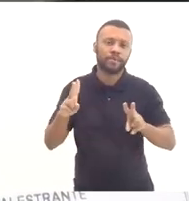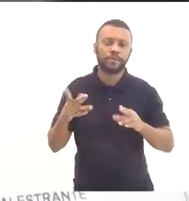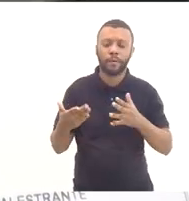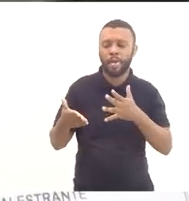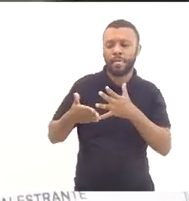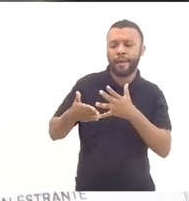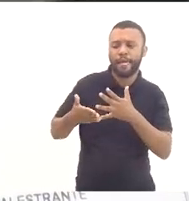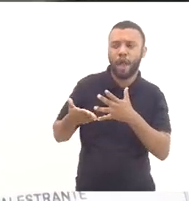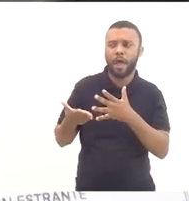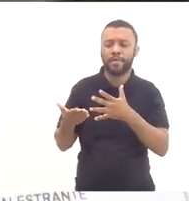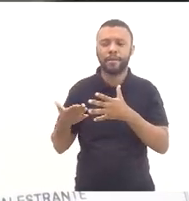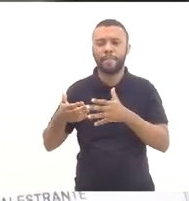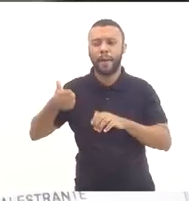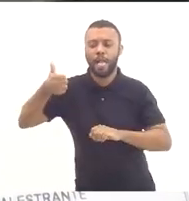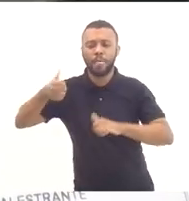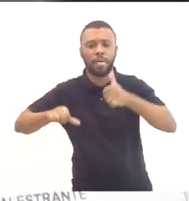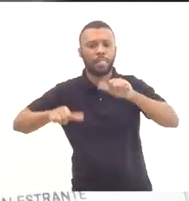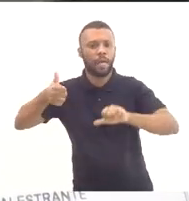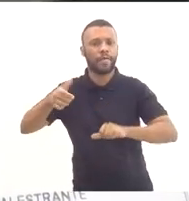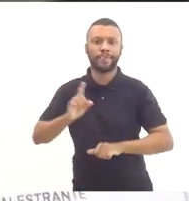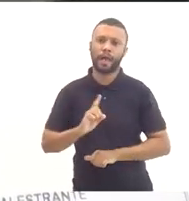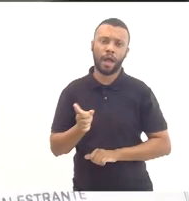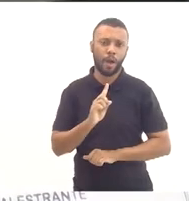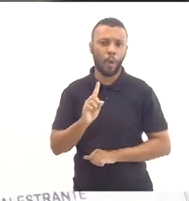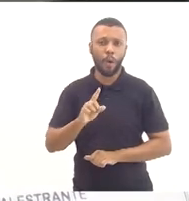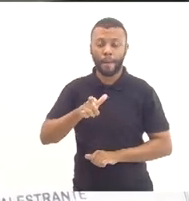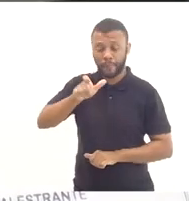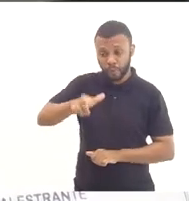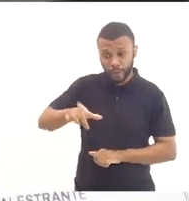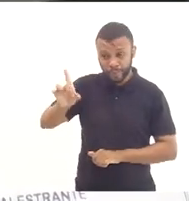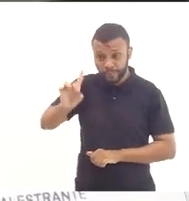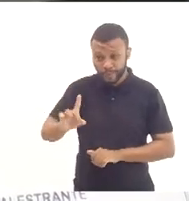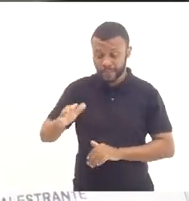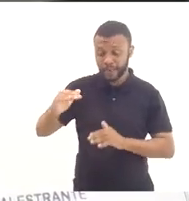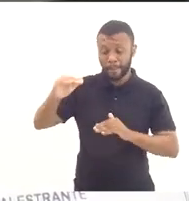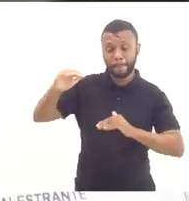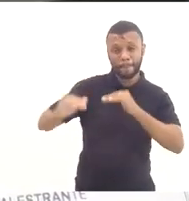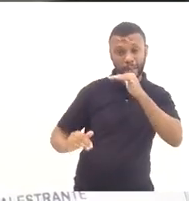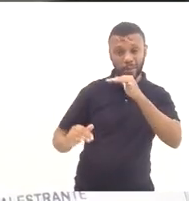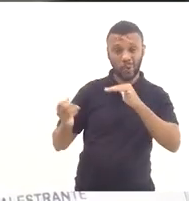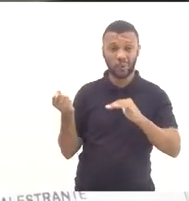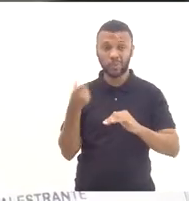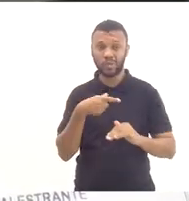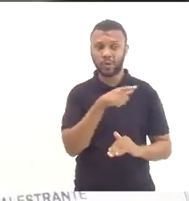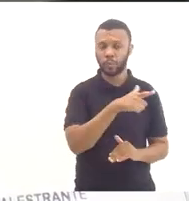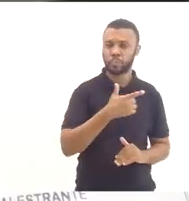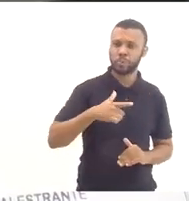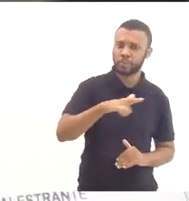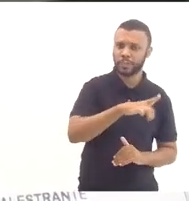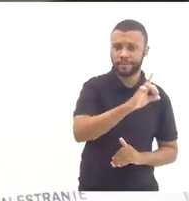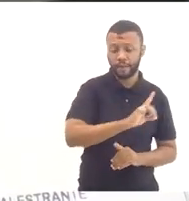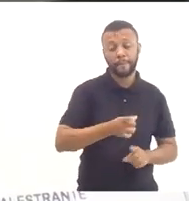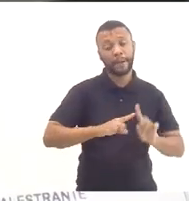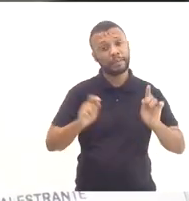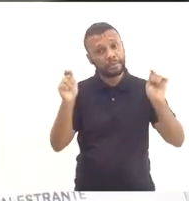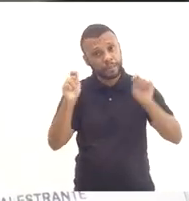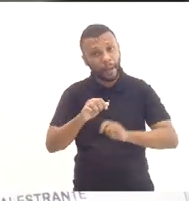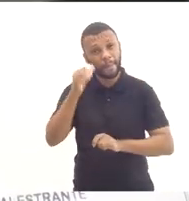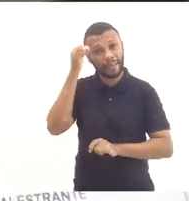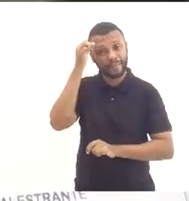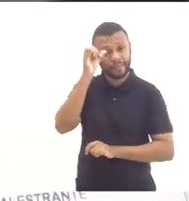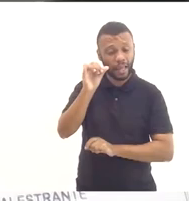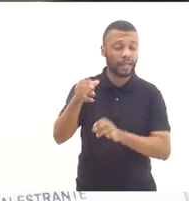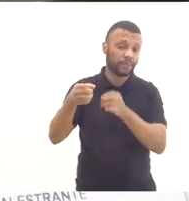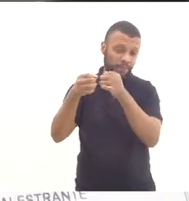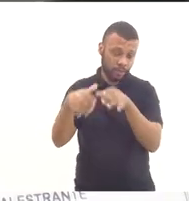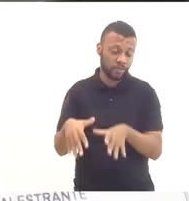inferiores ninguém né que têm uma deficiência é um cidadão menor do que o outro mas se você pode evitar um dano você deve tá